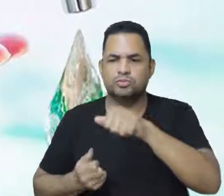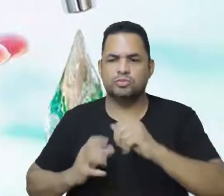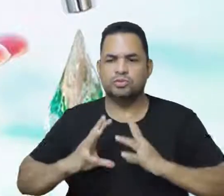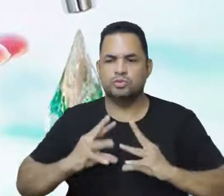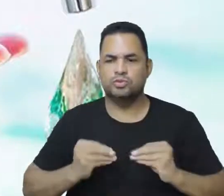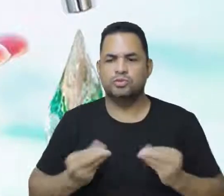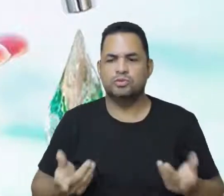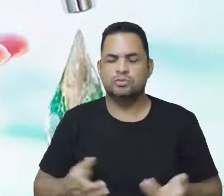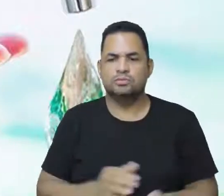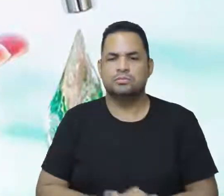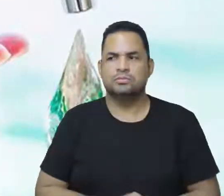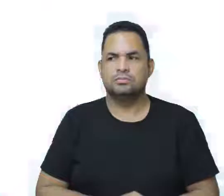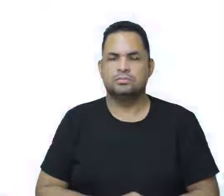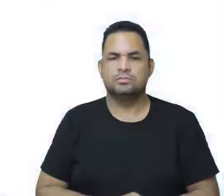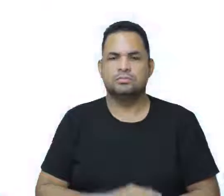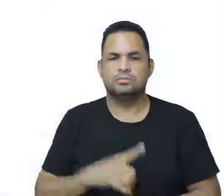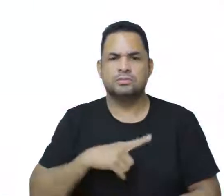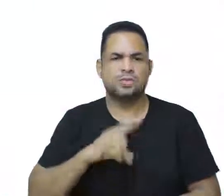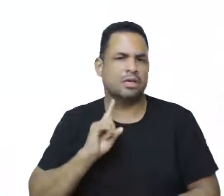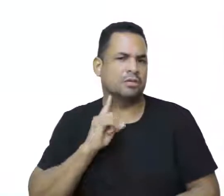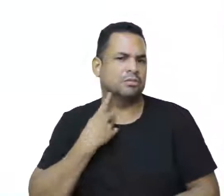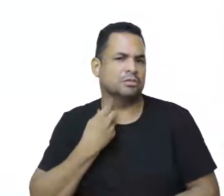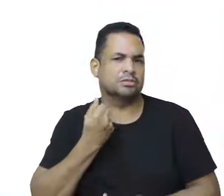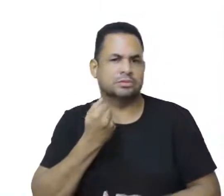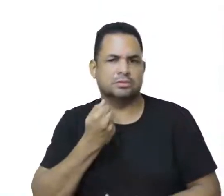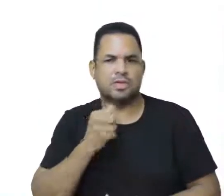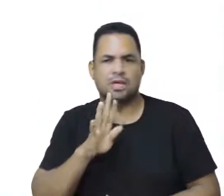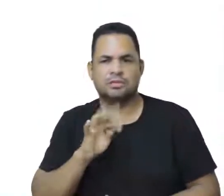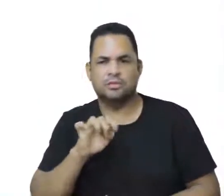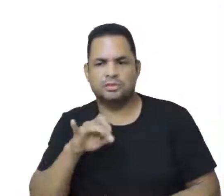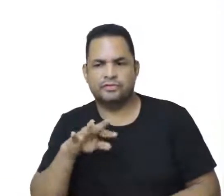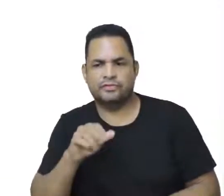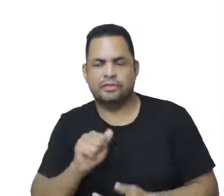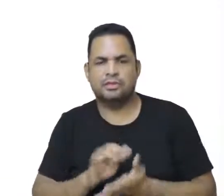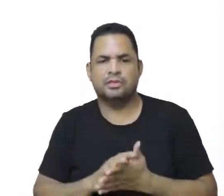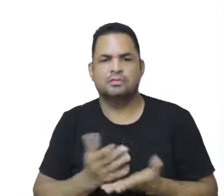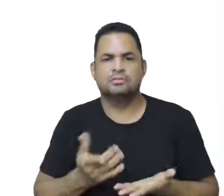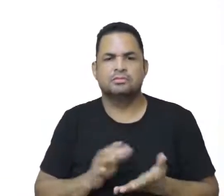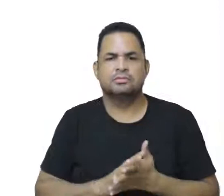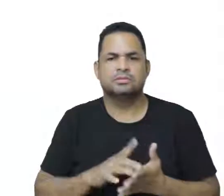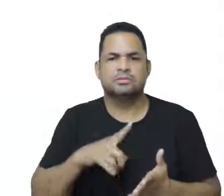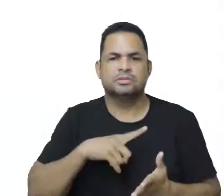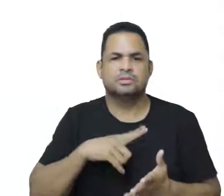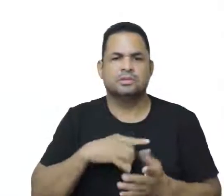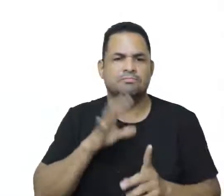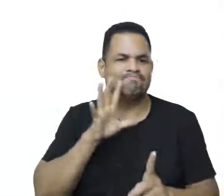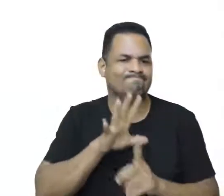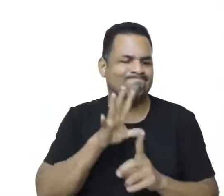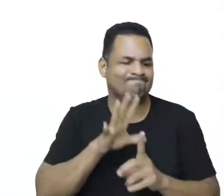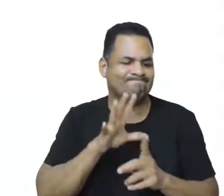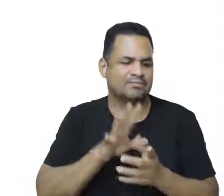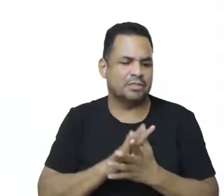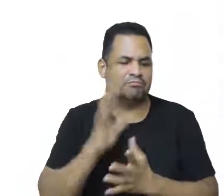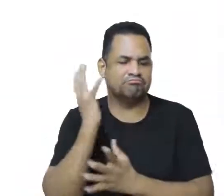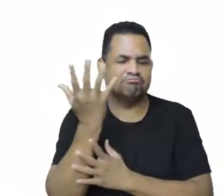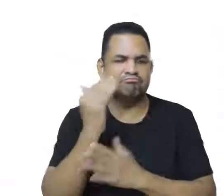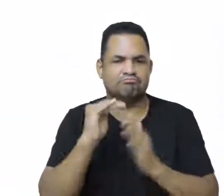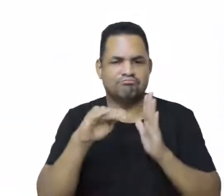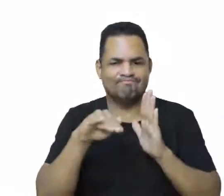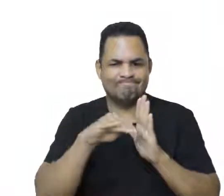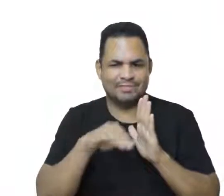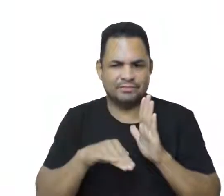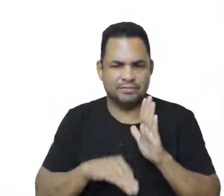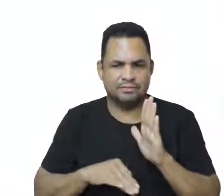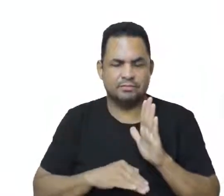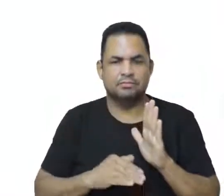Nós temos poluições atmosféricas que elas provocam impactos ambientais nas 3 escalas.